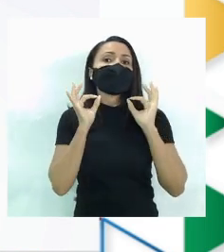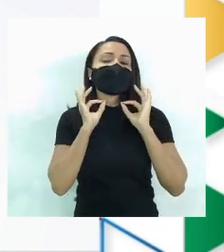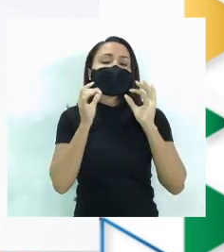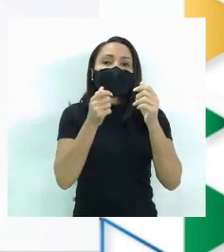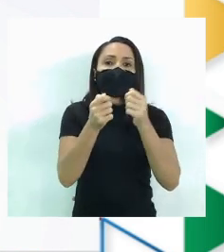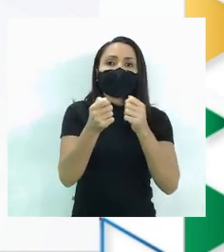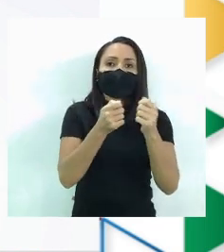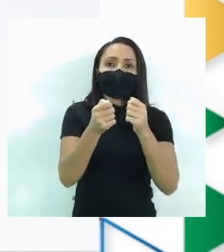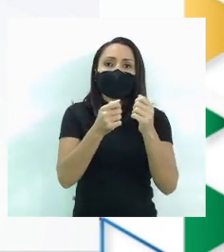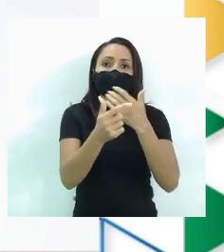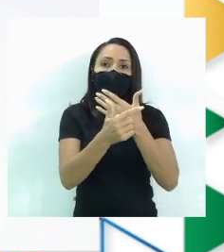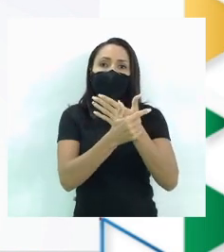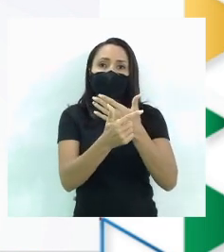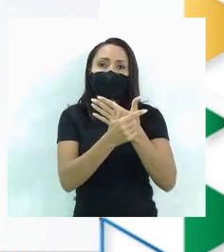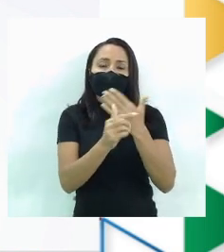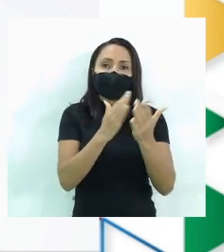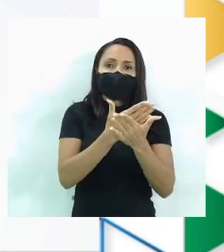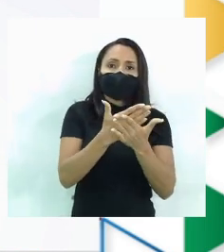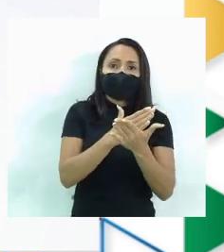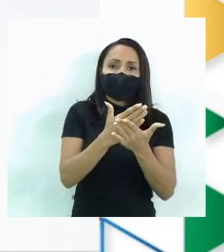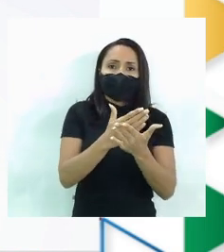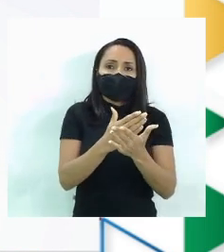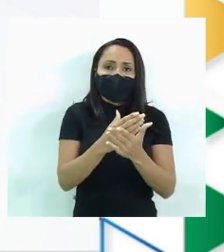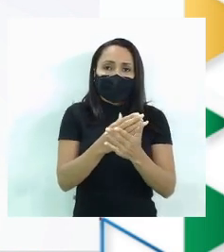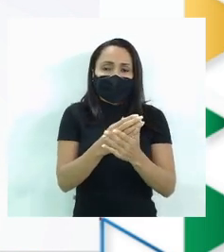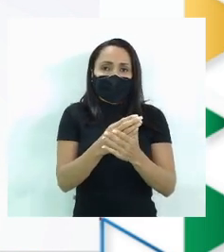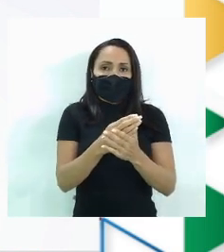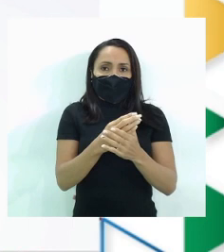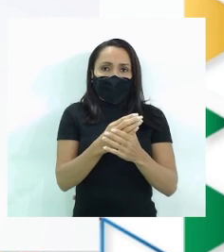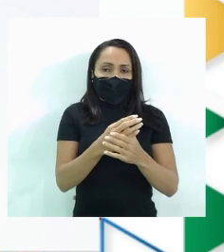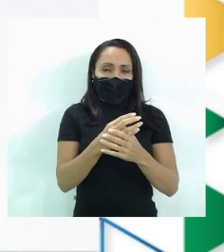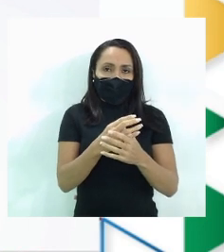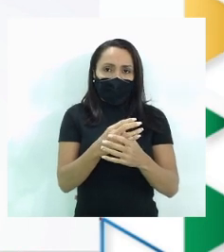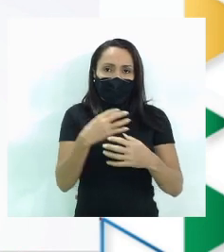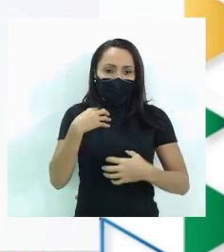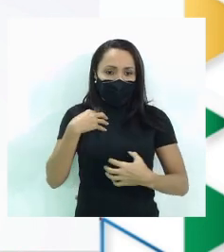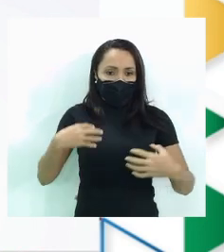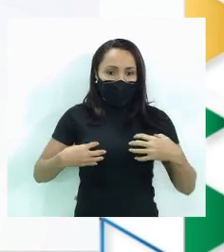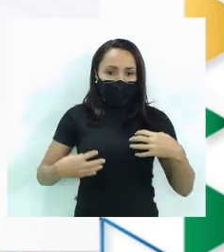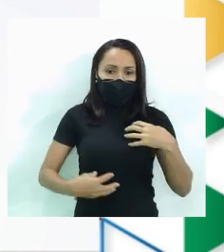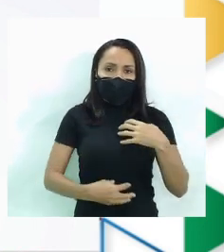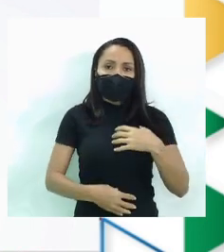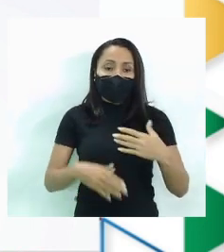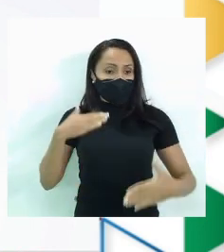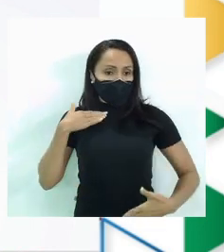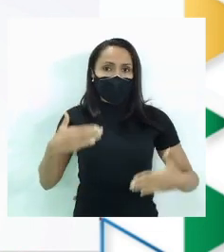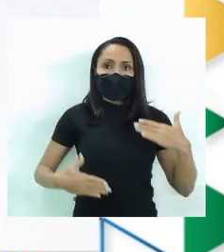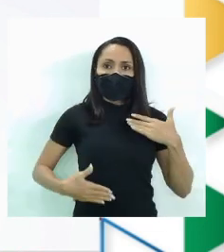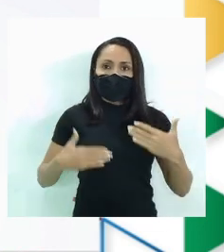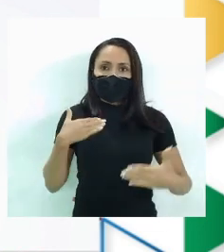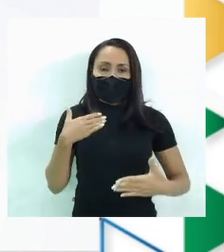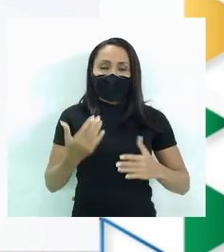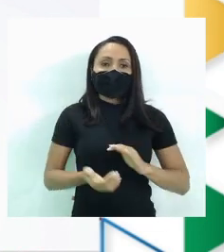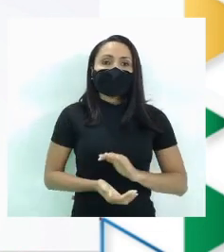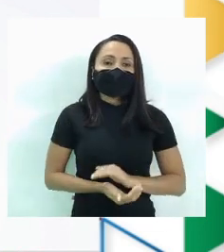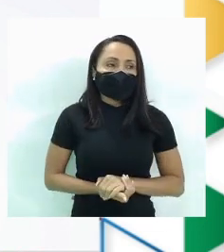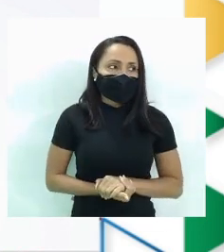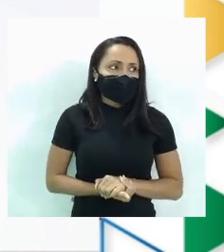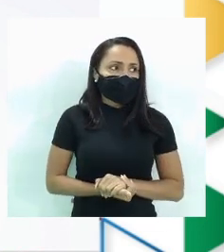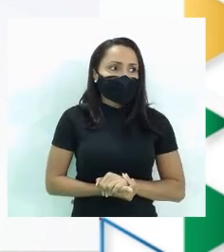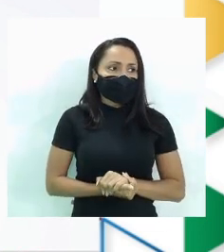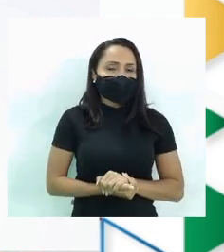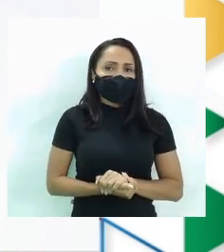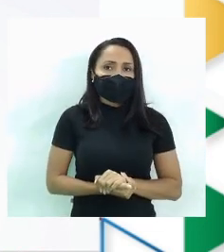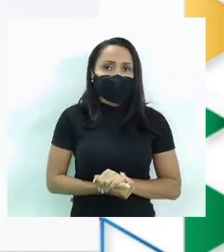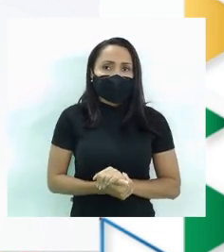o funcionamento de alguns órgãos. Então, os hormônios eles controlam o funcionamento de alguns órgãos, tá certo? Vamos lá.